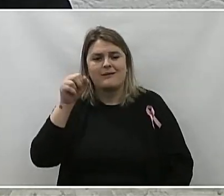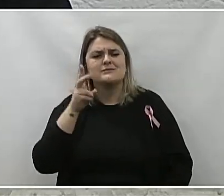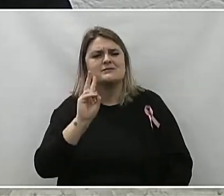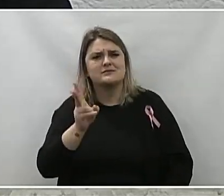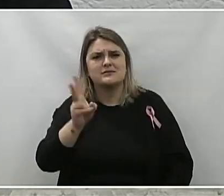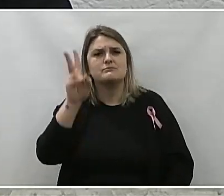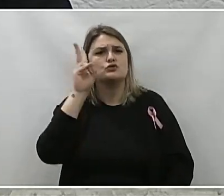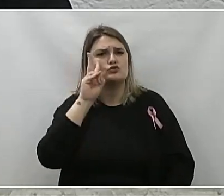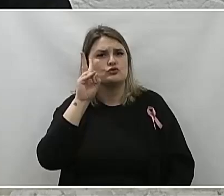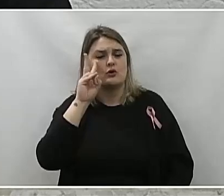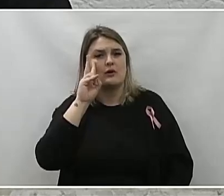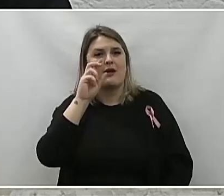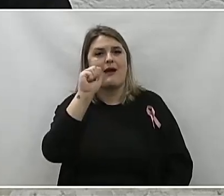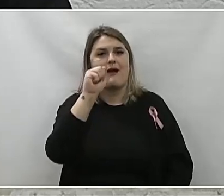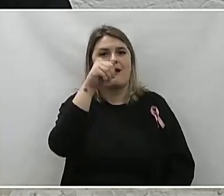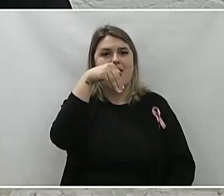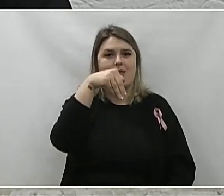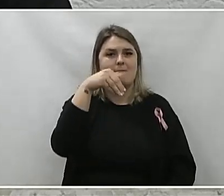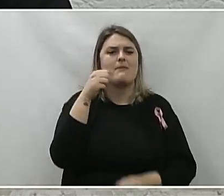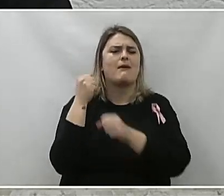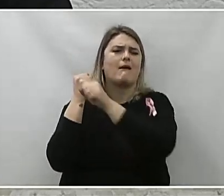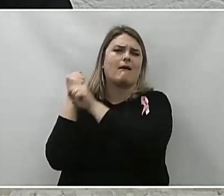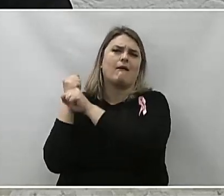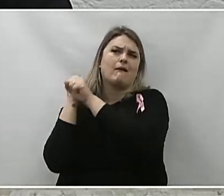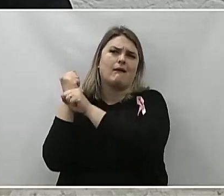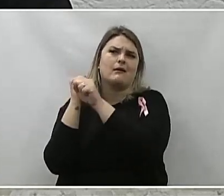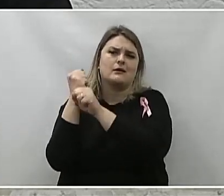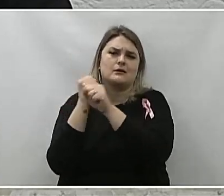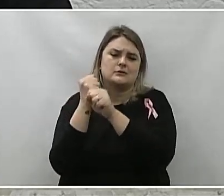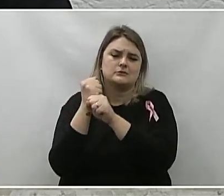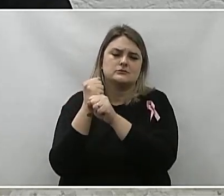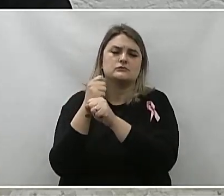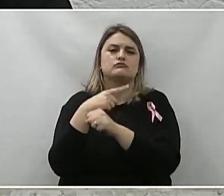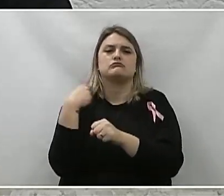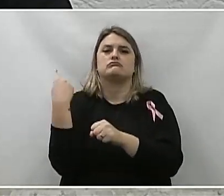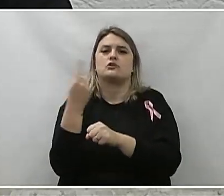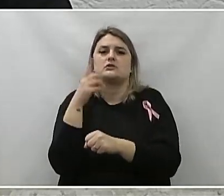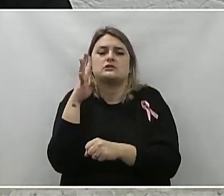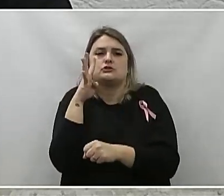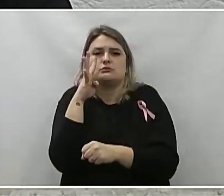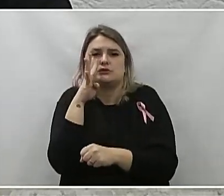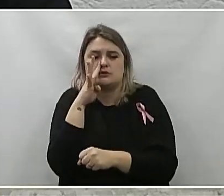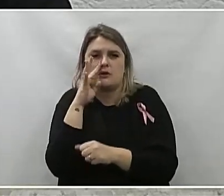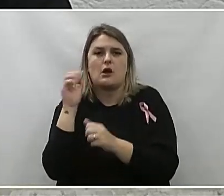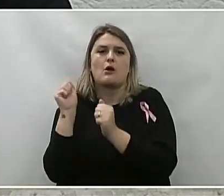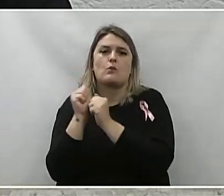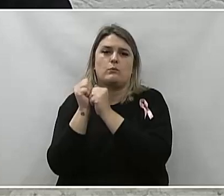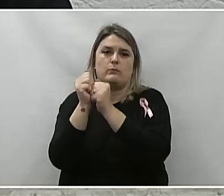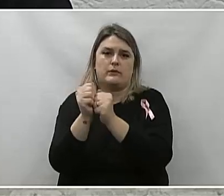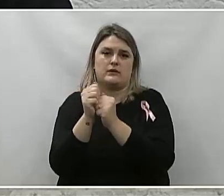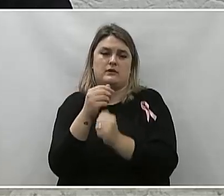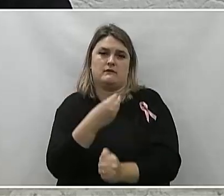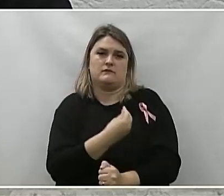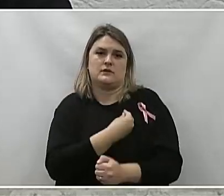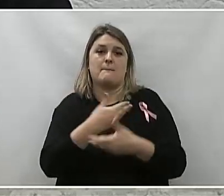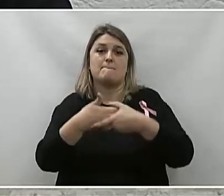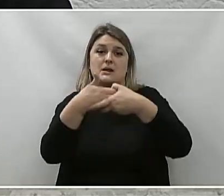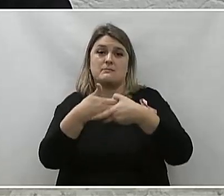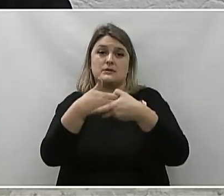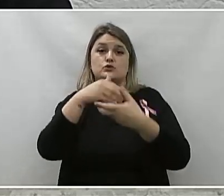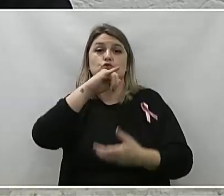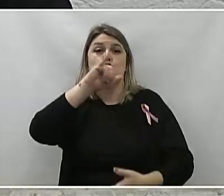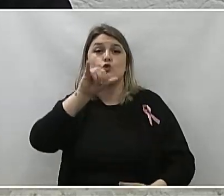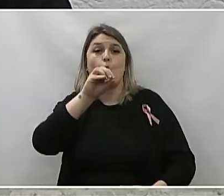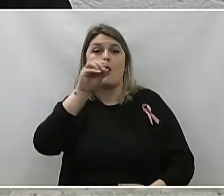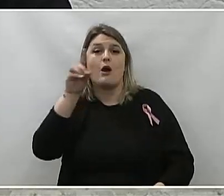história nossa MD tantos anos querida que faz parte e acompanha a nossa vida parabéns senhor